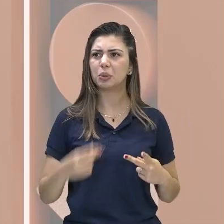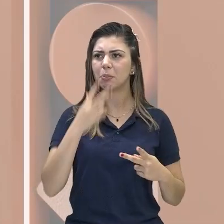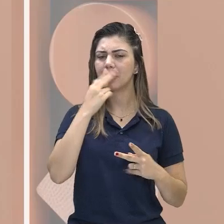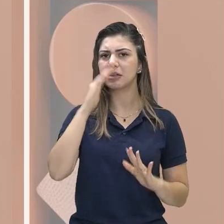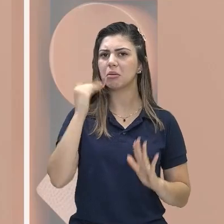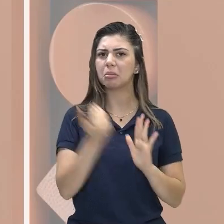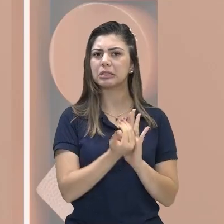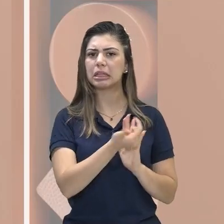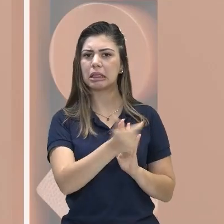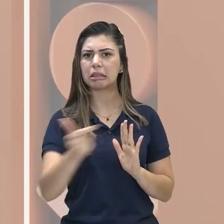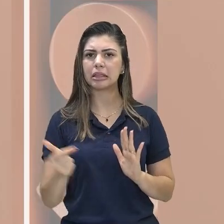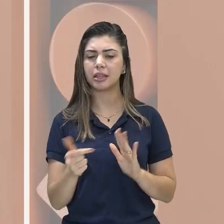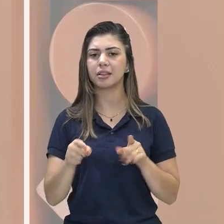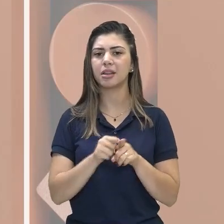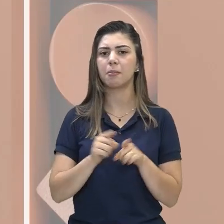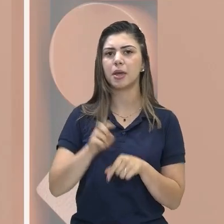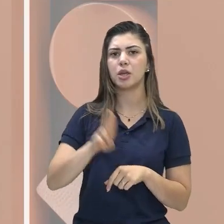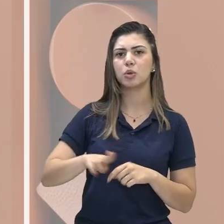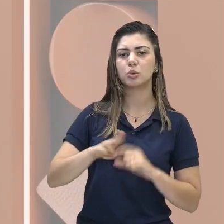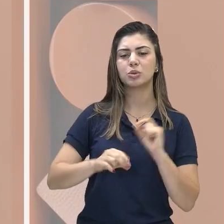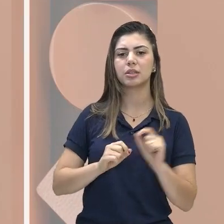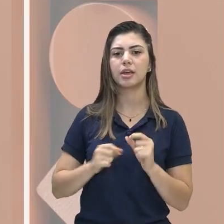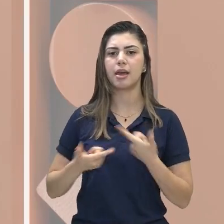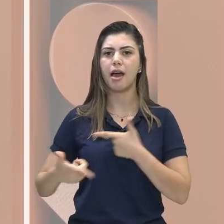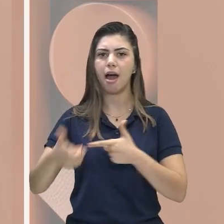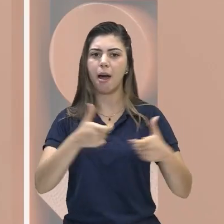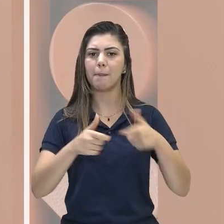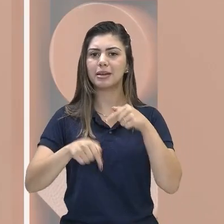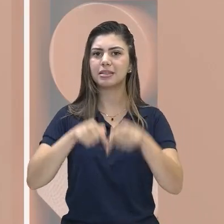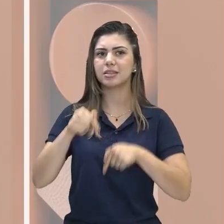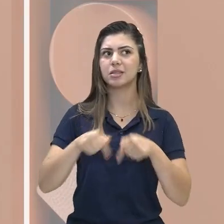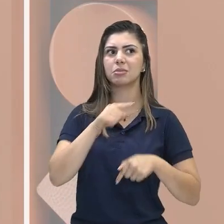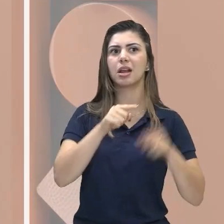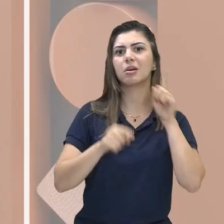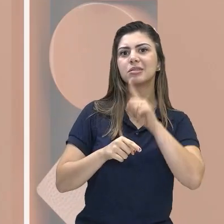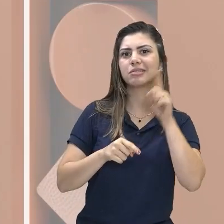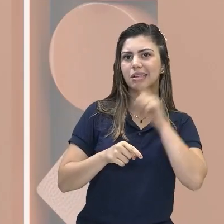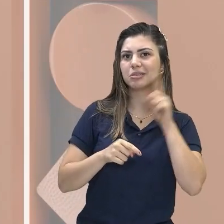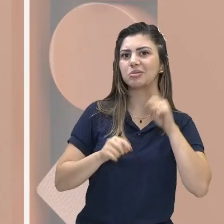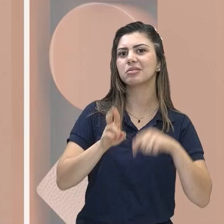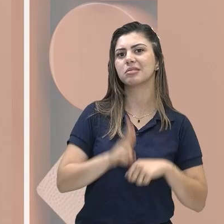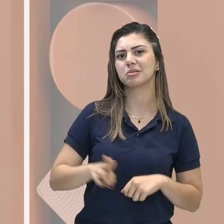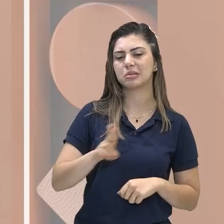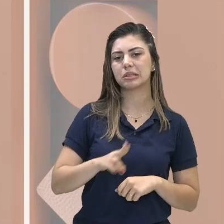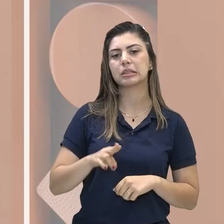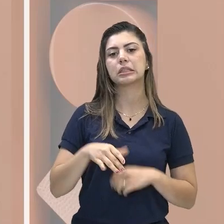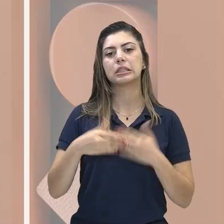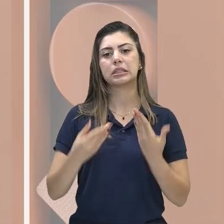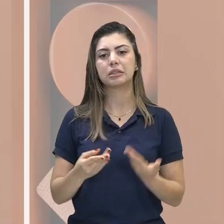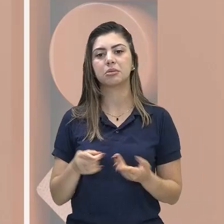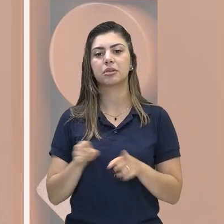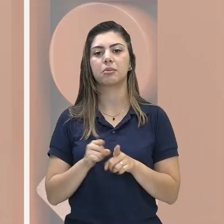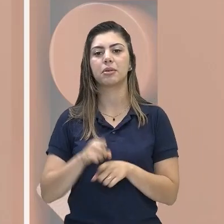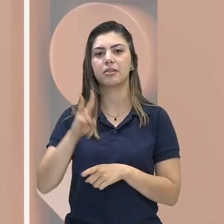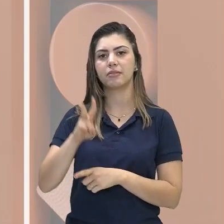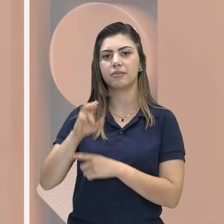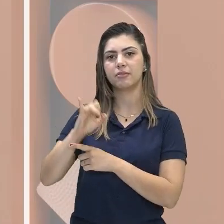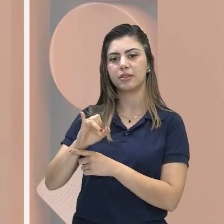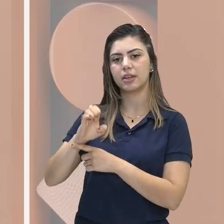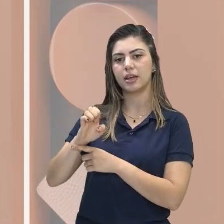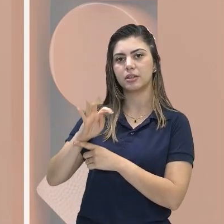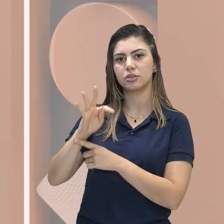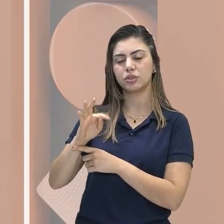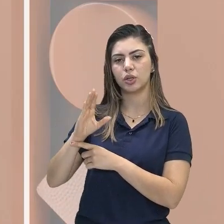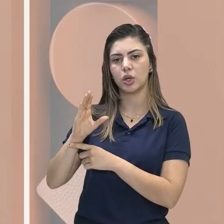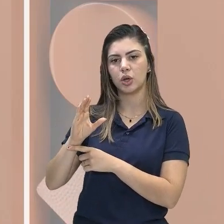o uso de armas químicas utilizado pelos Estados Unidos, enquanto os Vietcongs, como eram chamados,